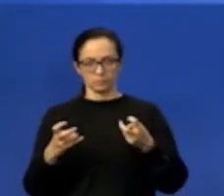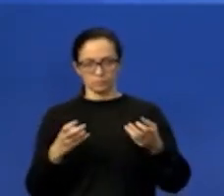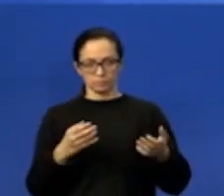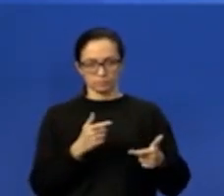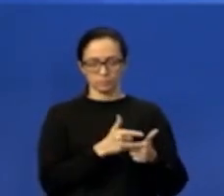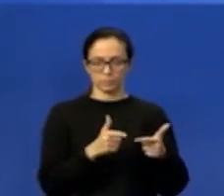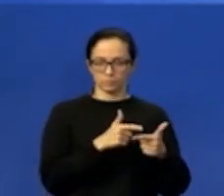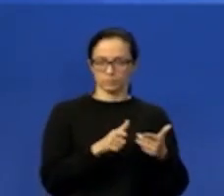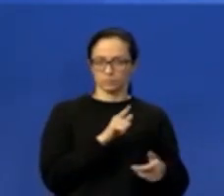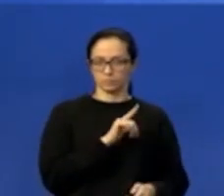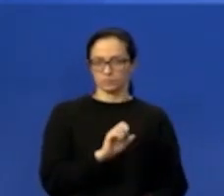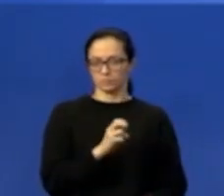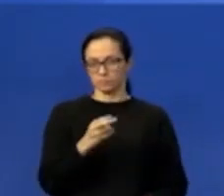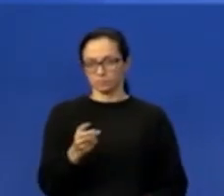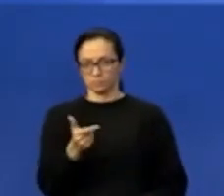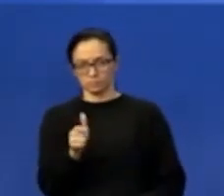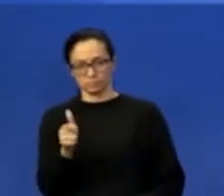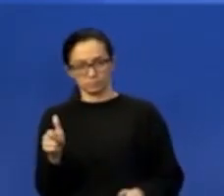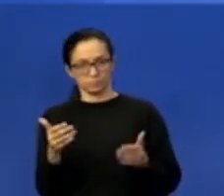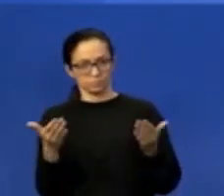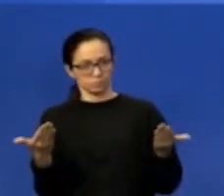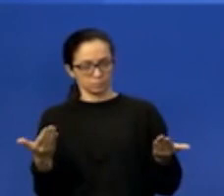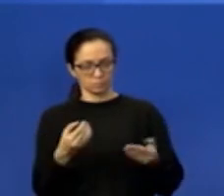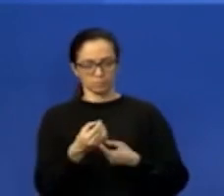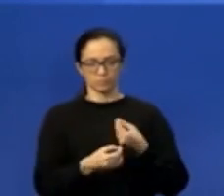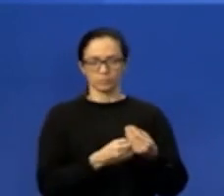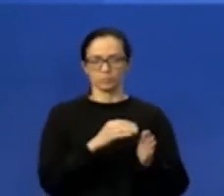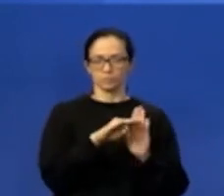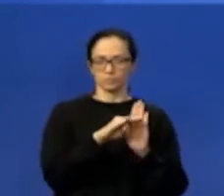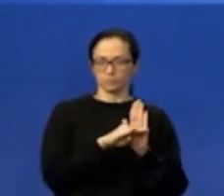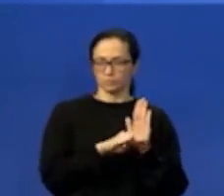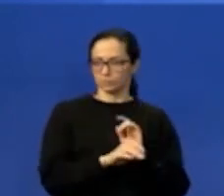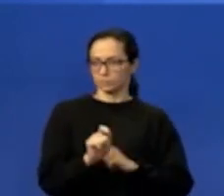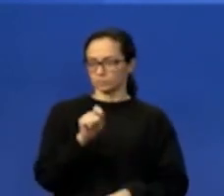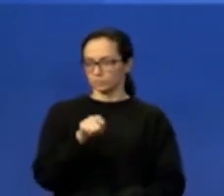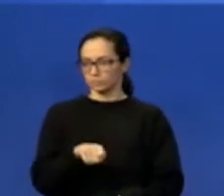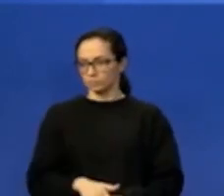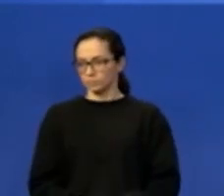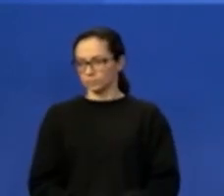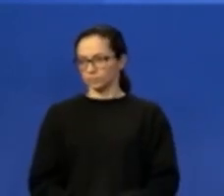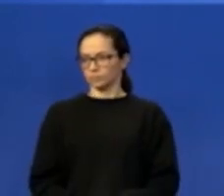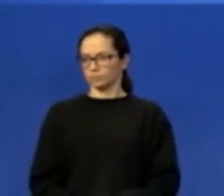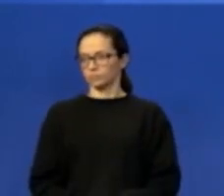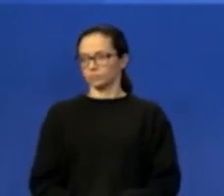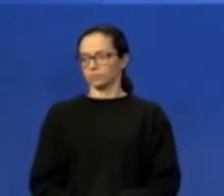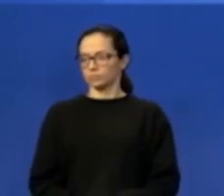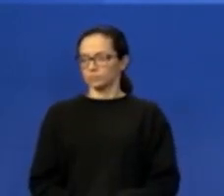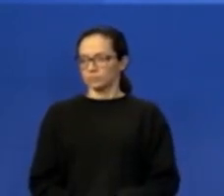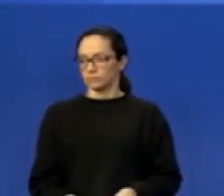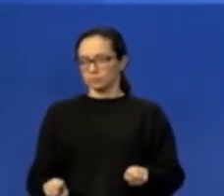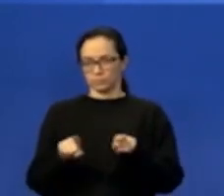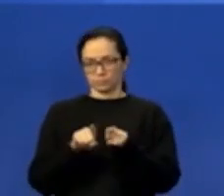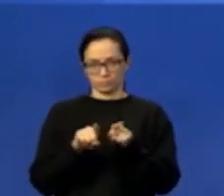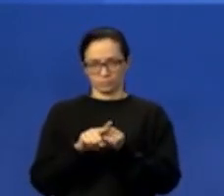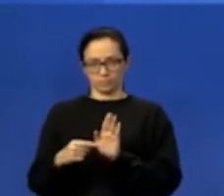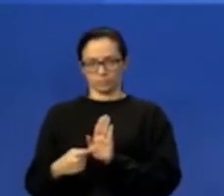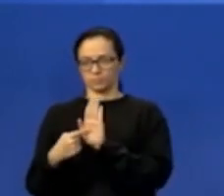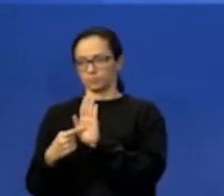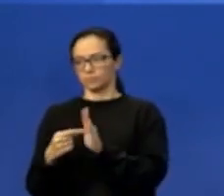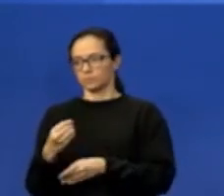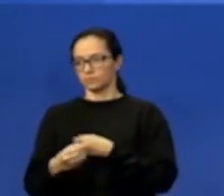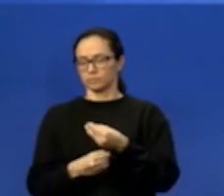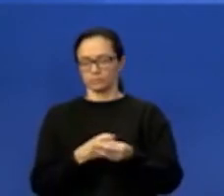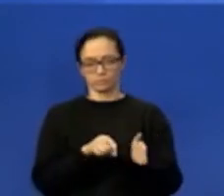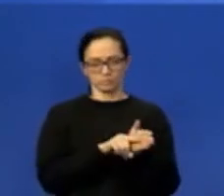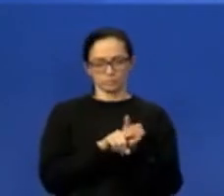anemia e essa alteração está relacionada a que classificação. Na sequência, eu vou apresentar para vocês um outro método